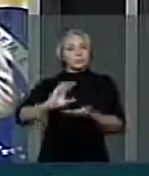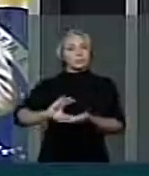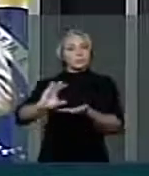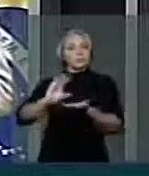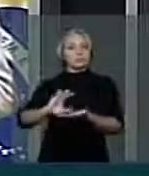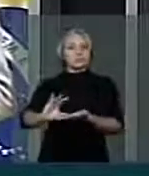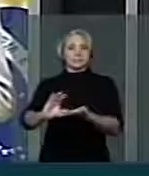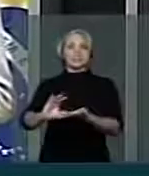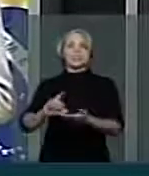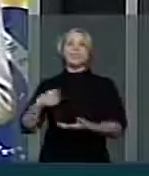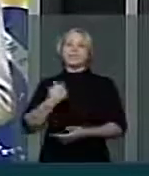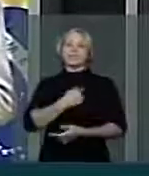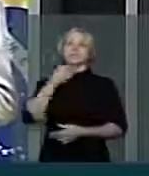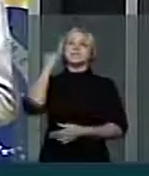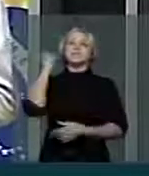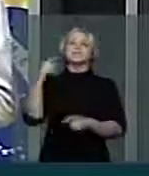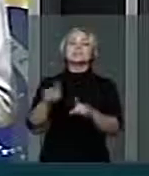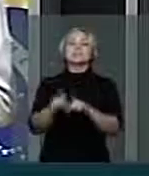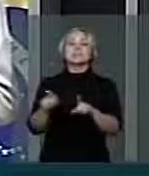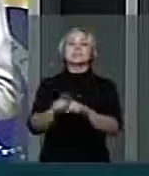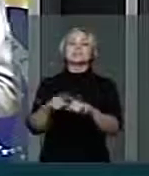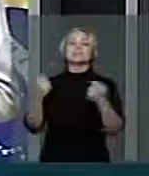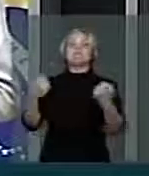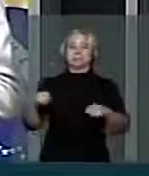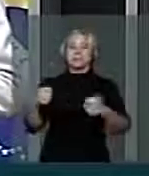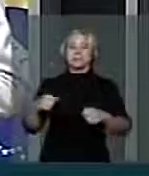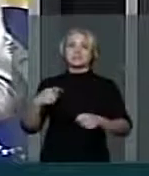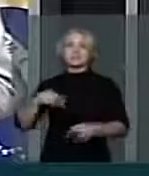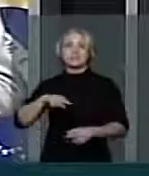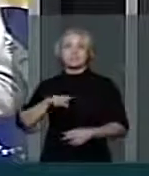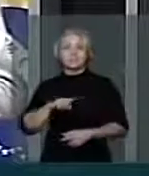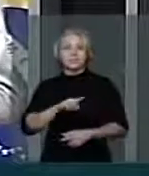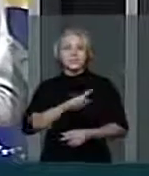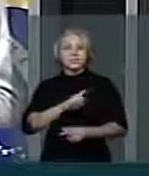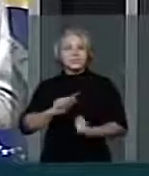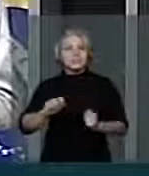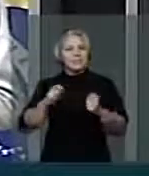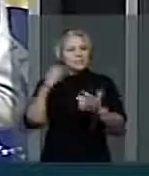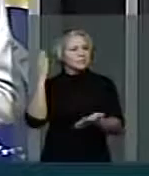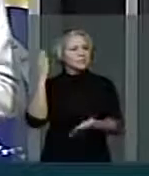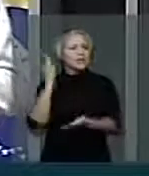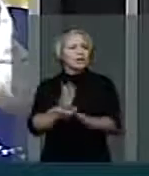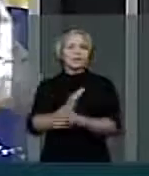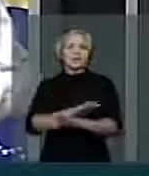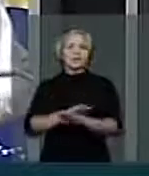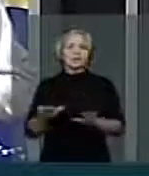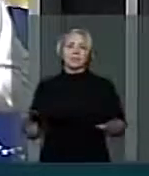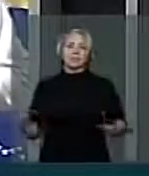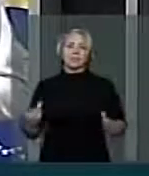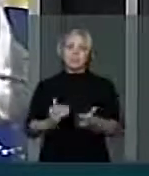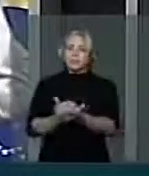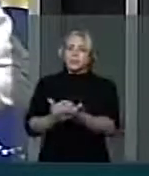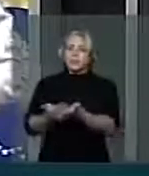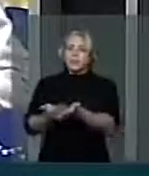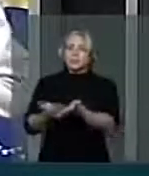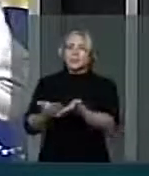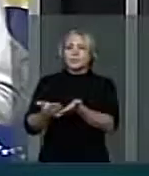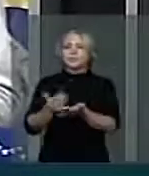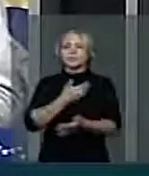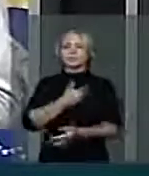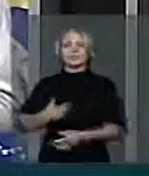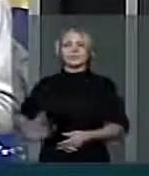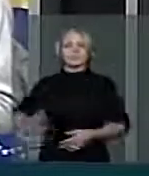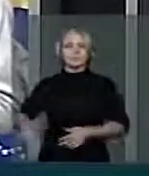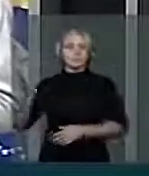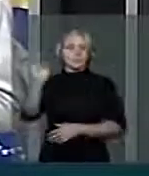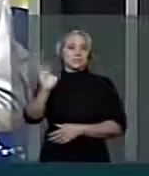também nós sabemos que há necessidade de nós darmos um basta a essa iniciativa do governo federal